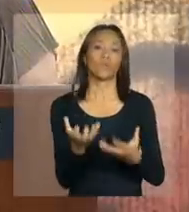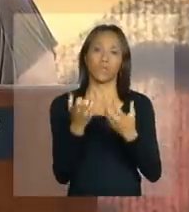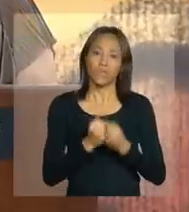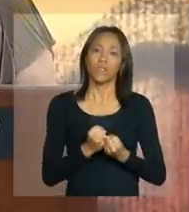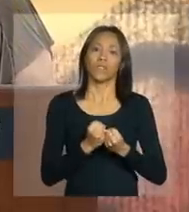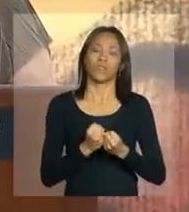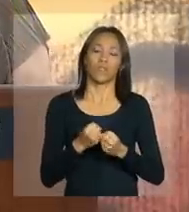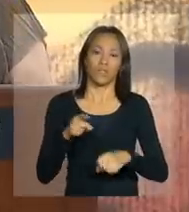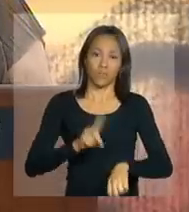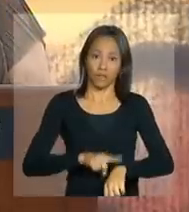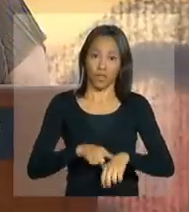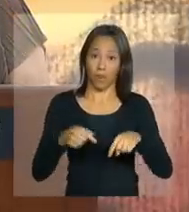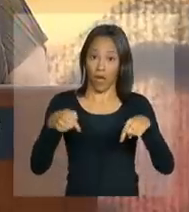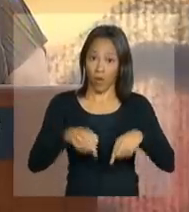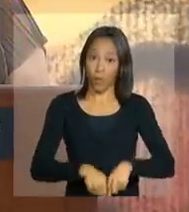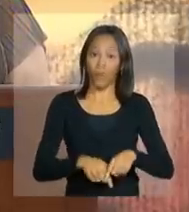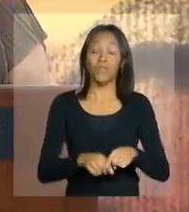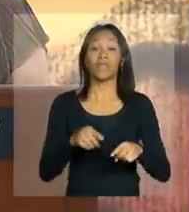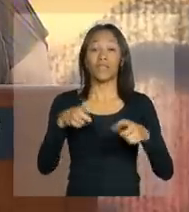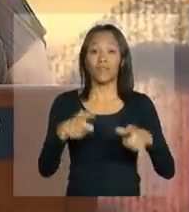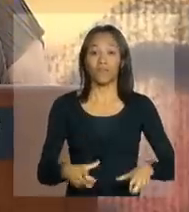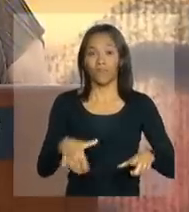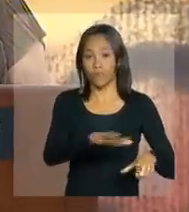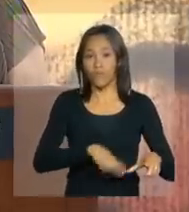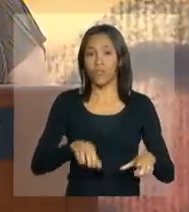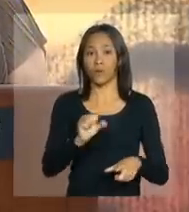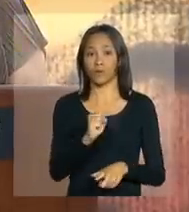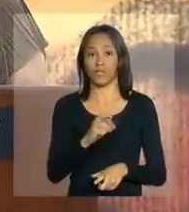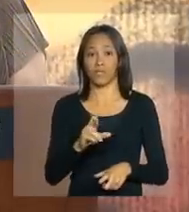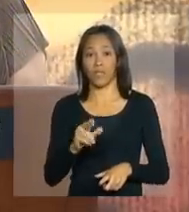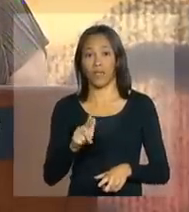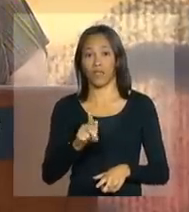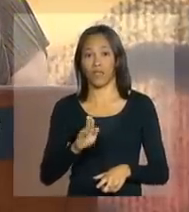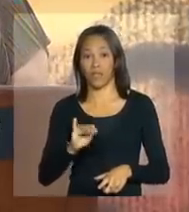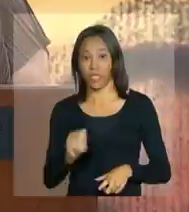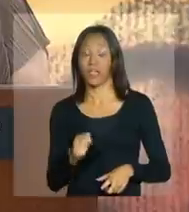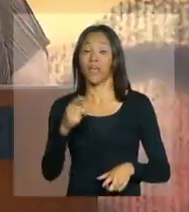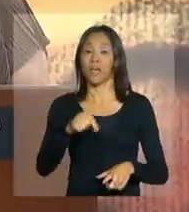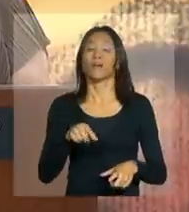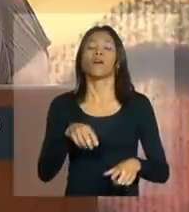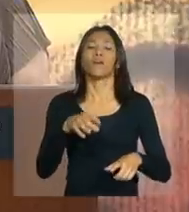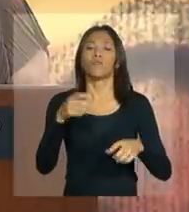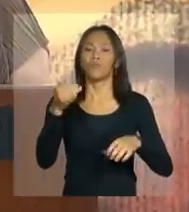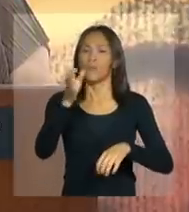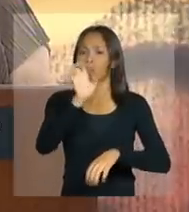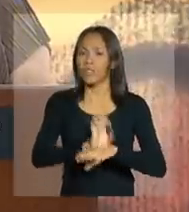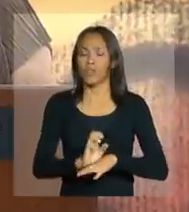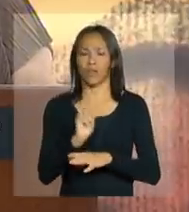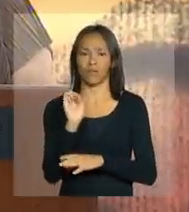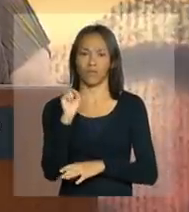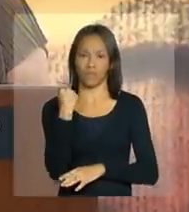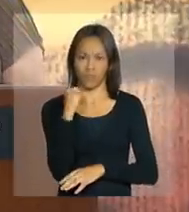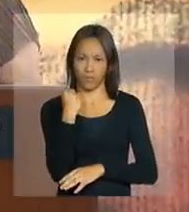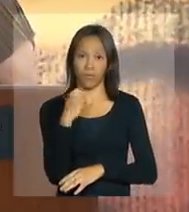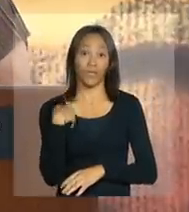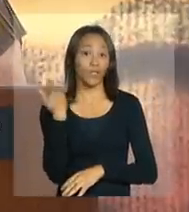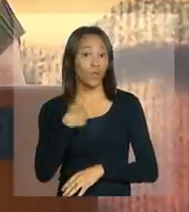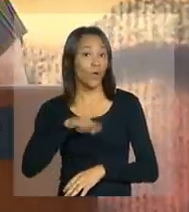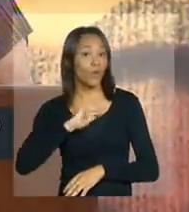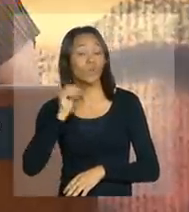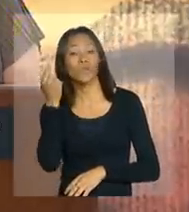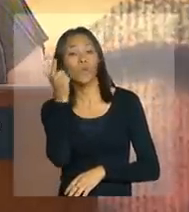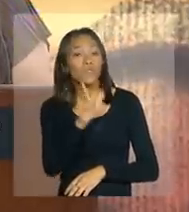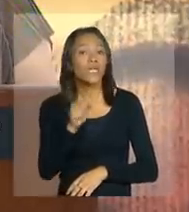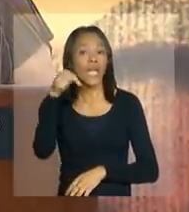quilombola que estão lá na Serra da Guia Sergipe poço redondo estamos lá para definir esse momento